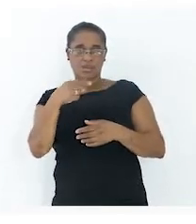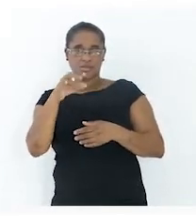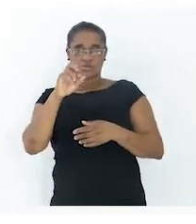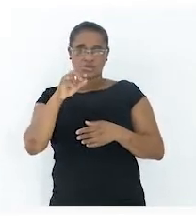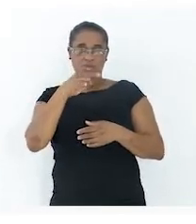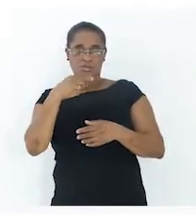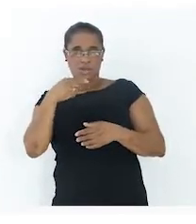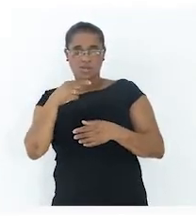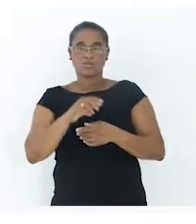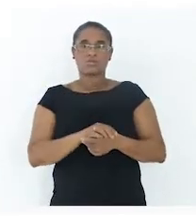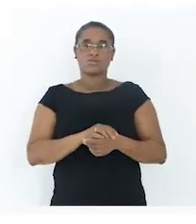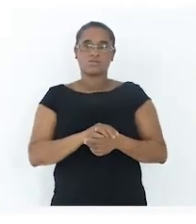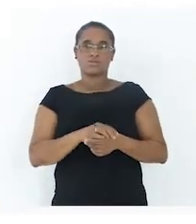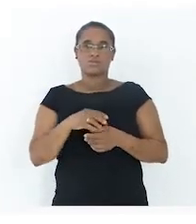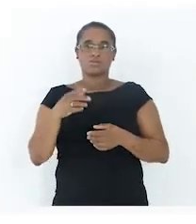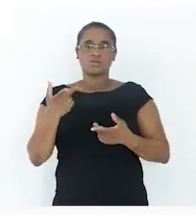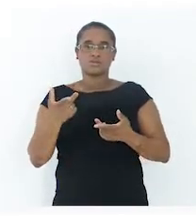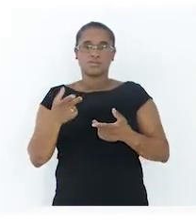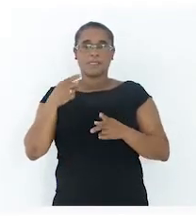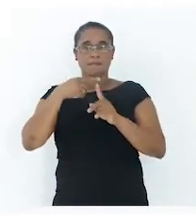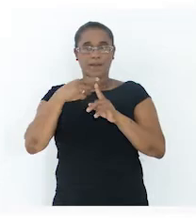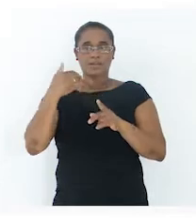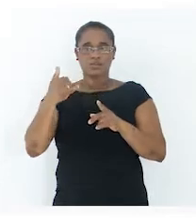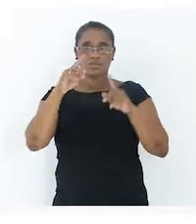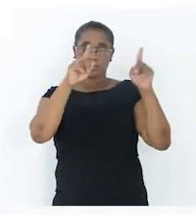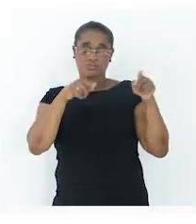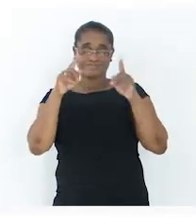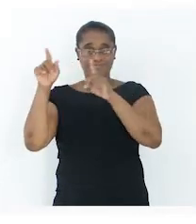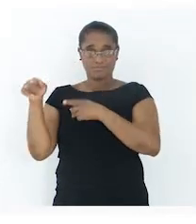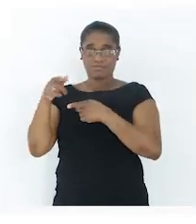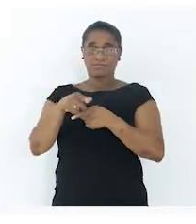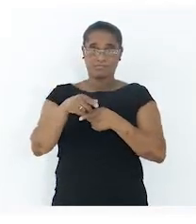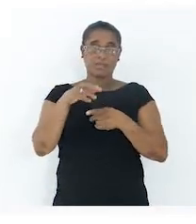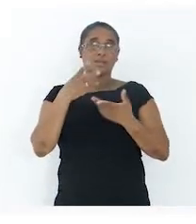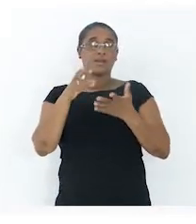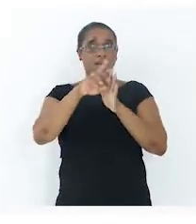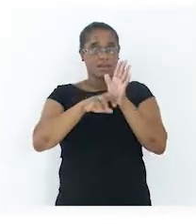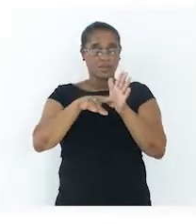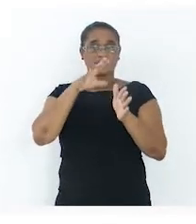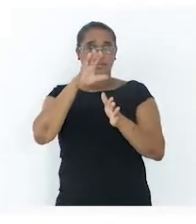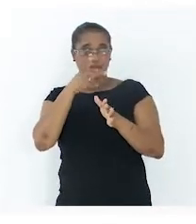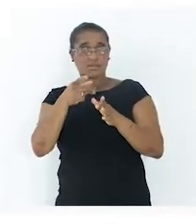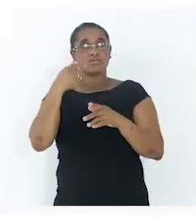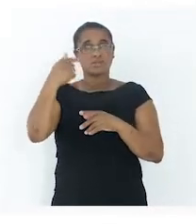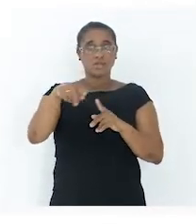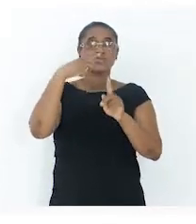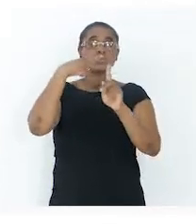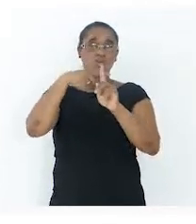operação, mais 12. O que diz a regra? A regra diz que devemos